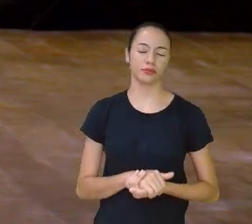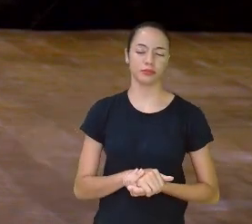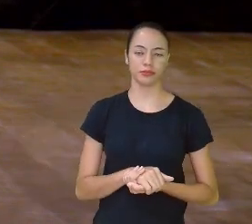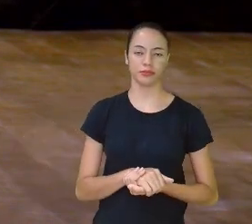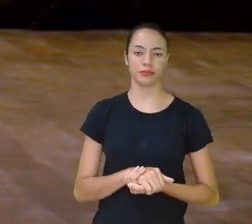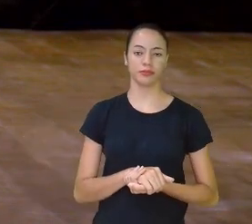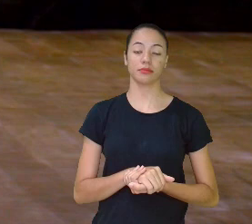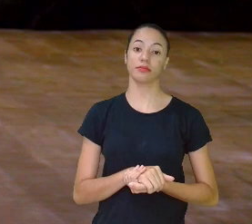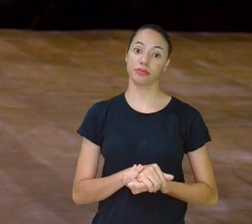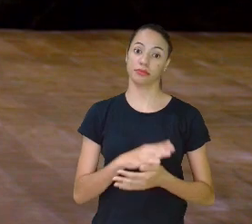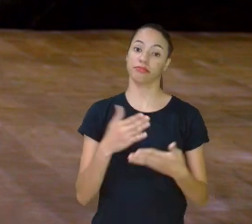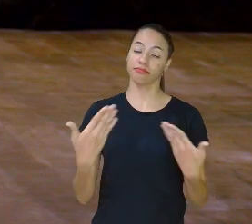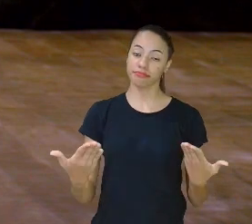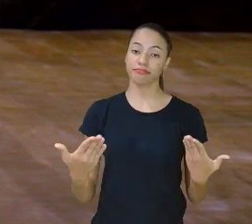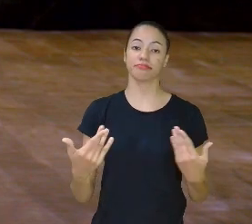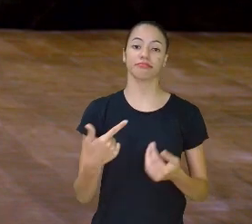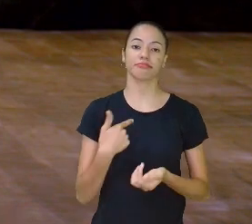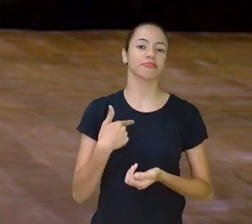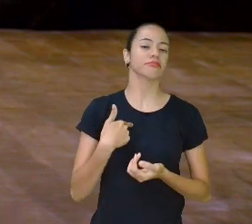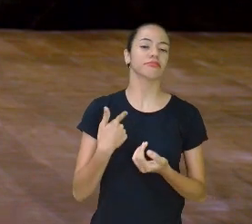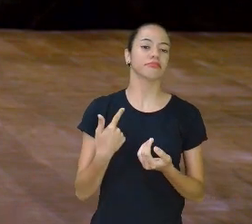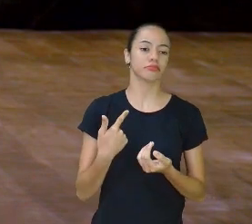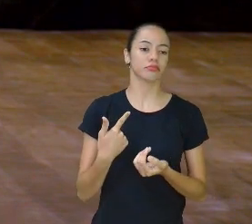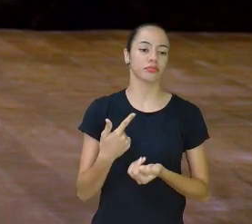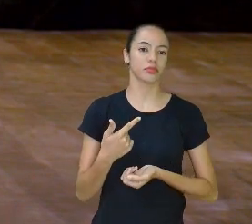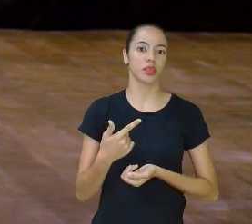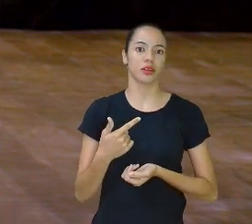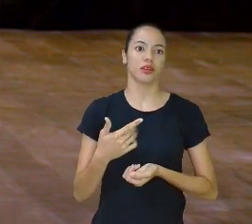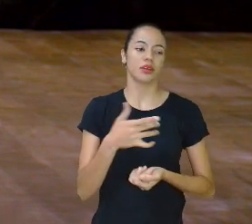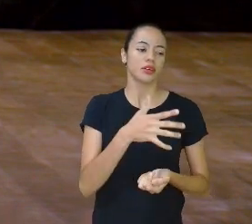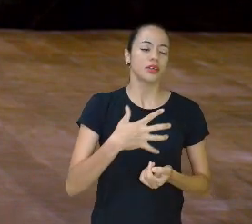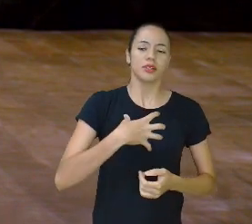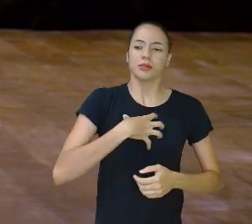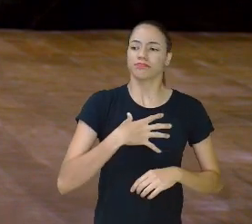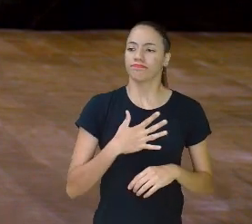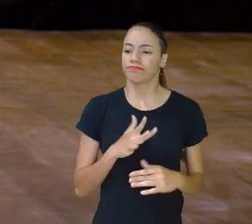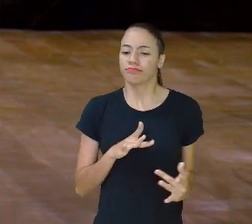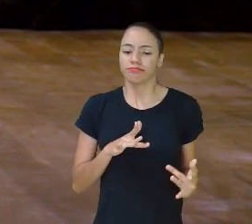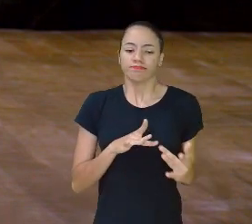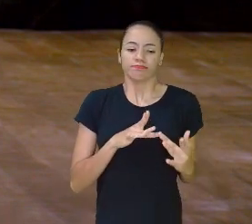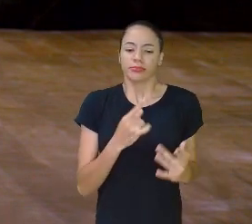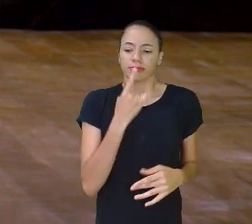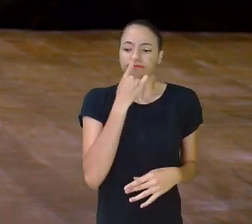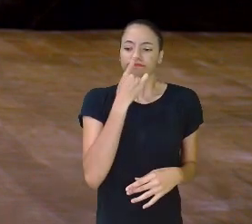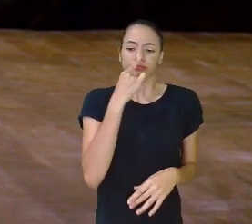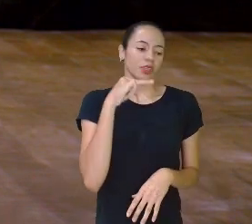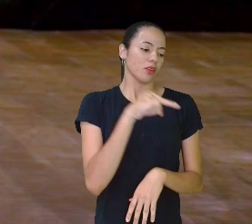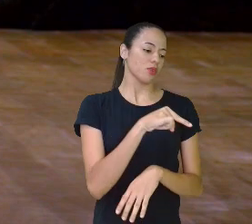A verdade é que eu já acabei me apegando.